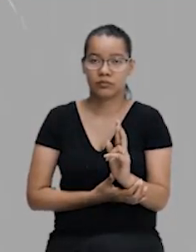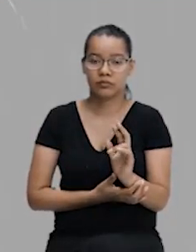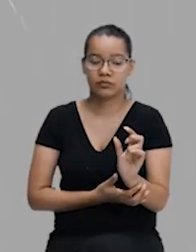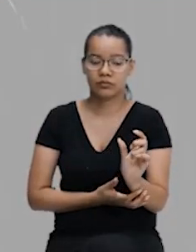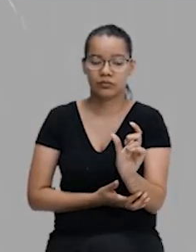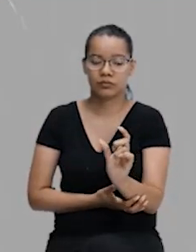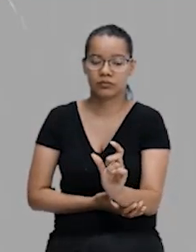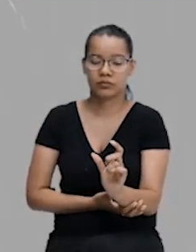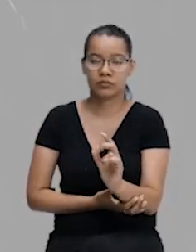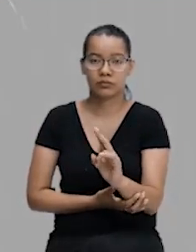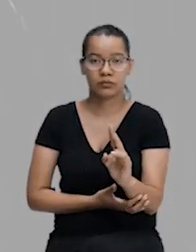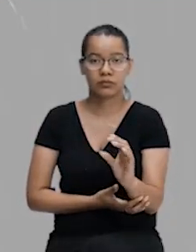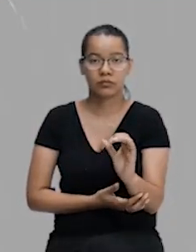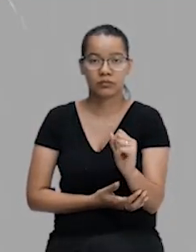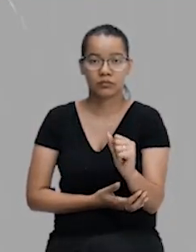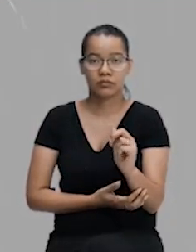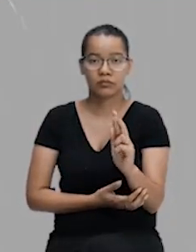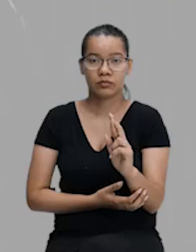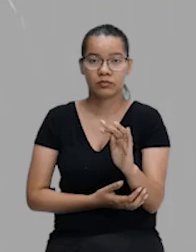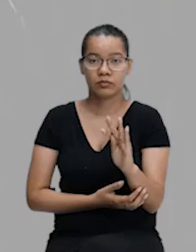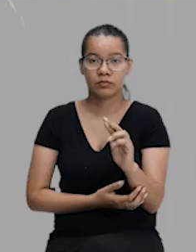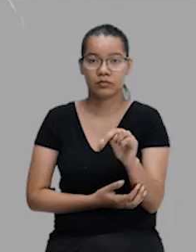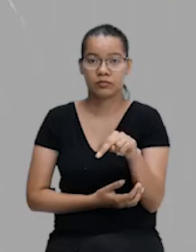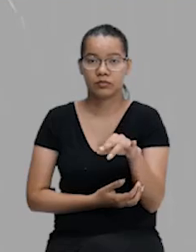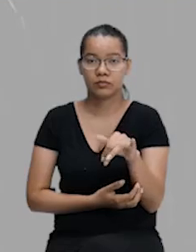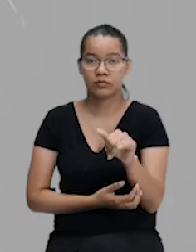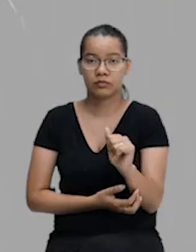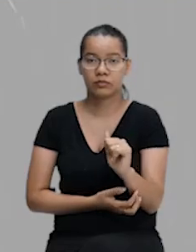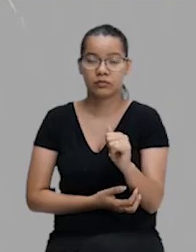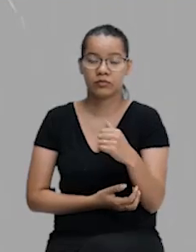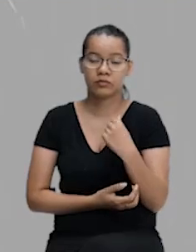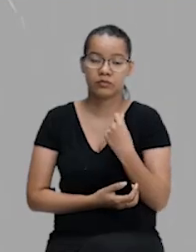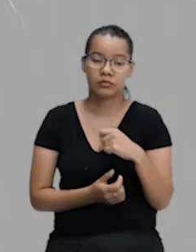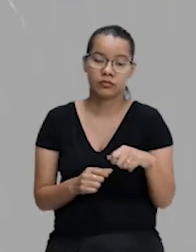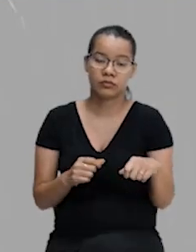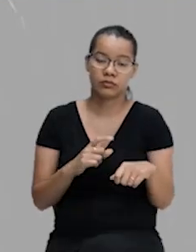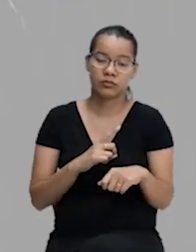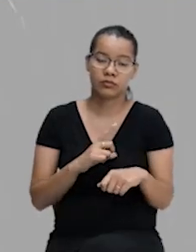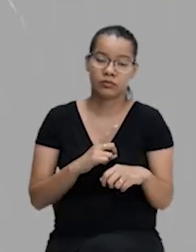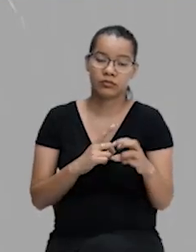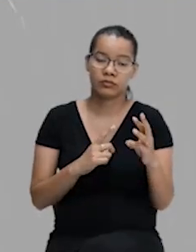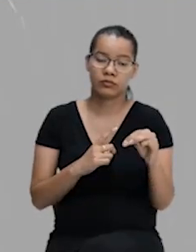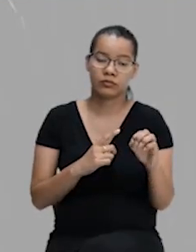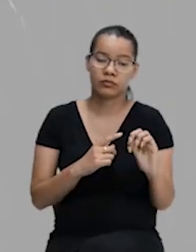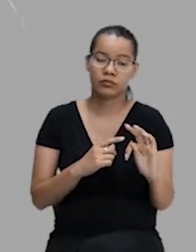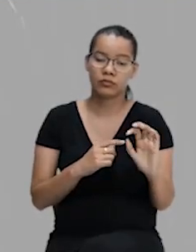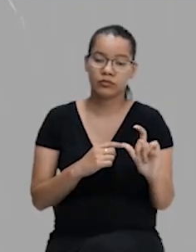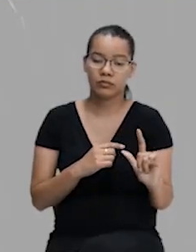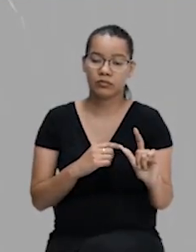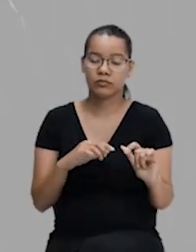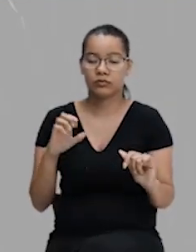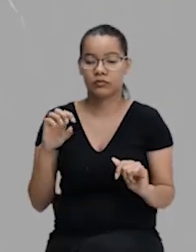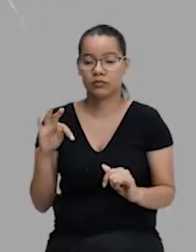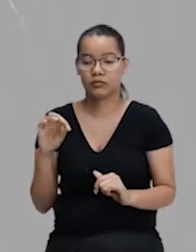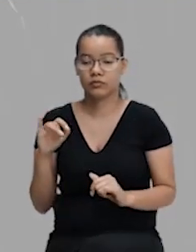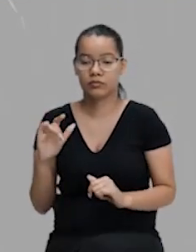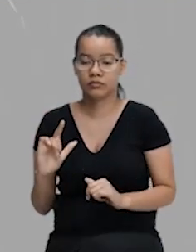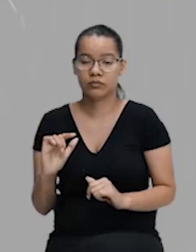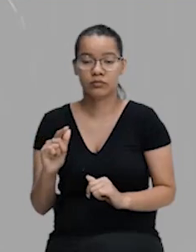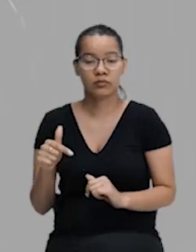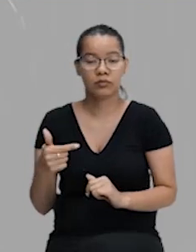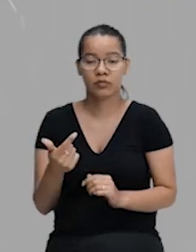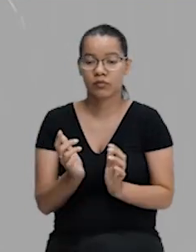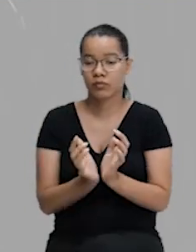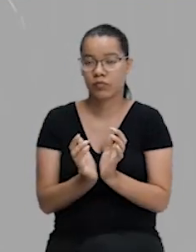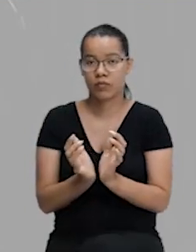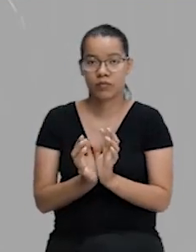parte carbônica. Posso ter aqui o metil, posso ter aqui o grupo etil, eu posso ter aqui o grupo propil e assim por